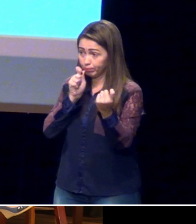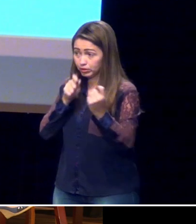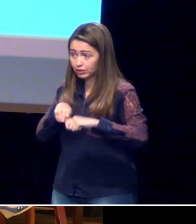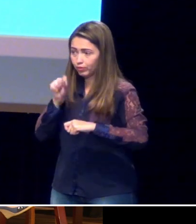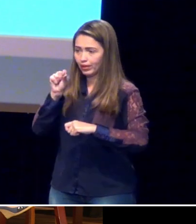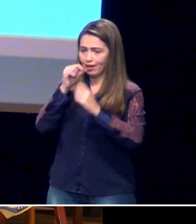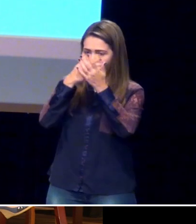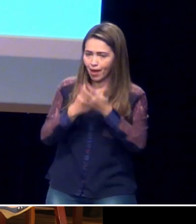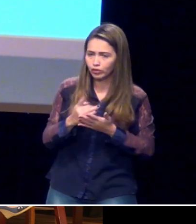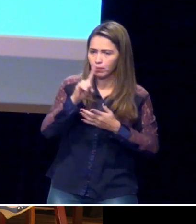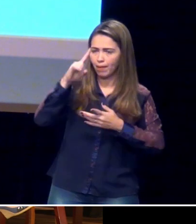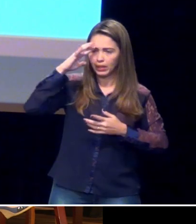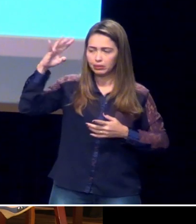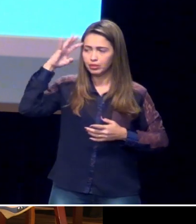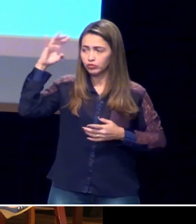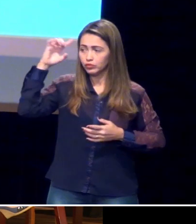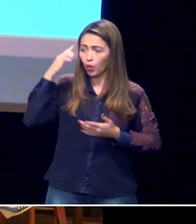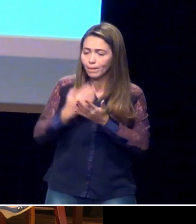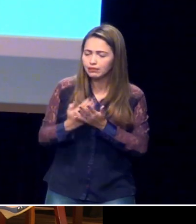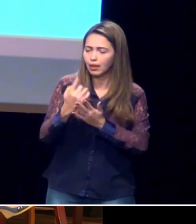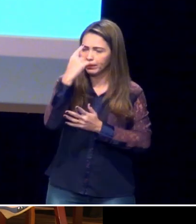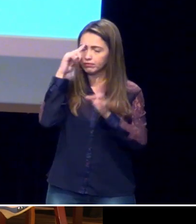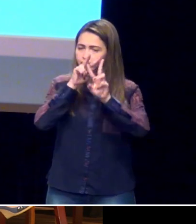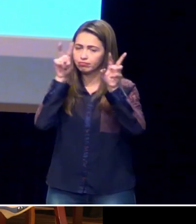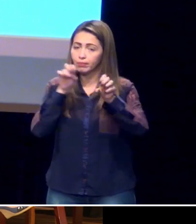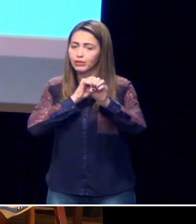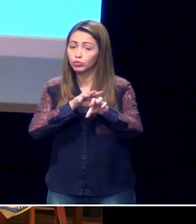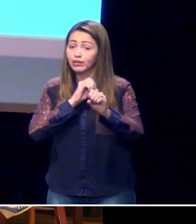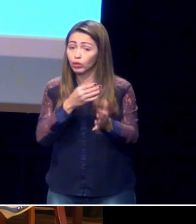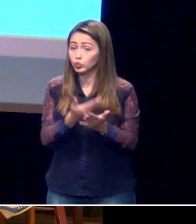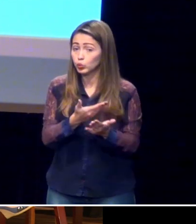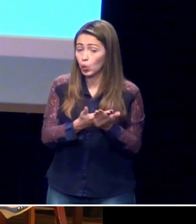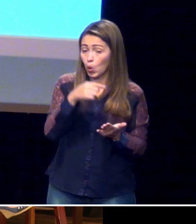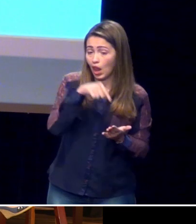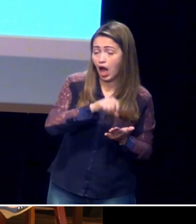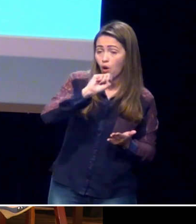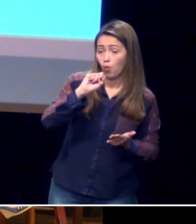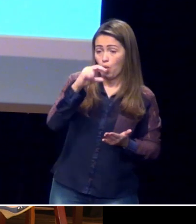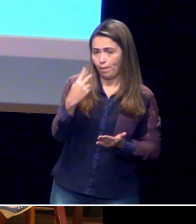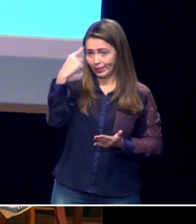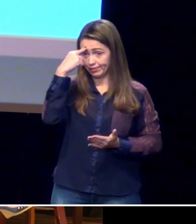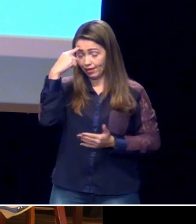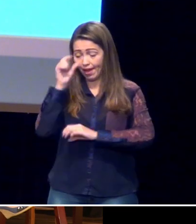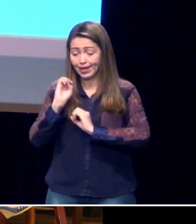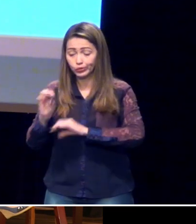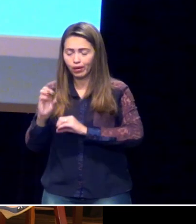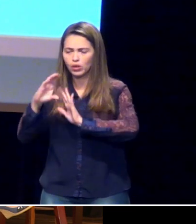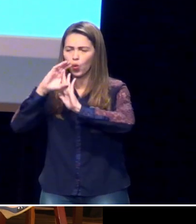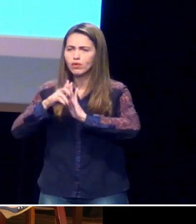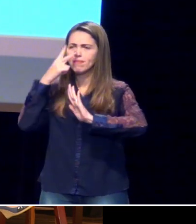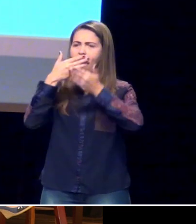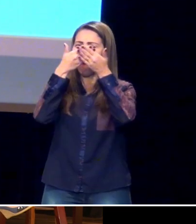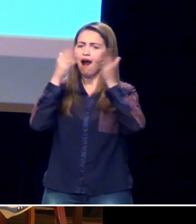dessa perspectiva, pensar a educação escolar, ou pensar a educação no seu conceito